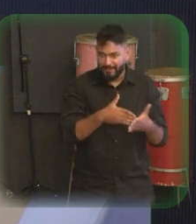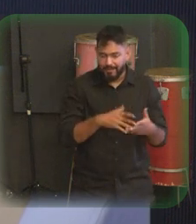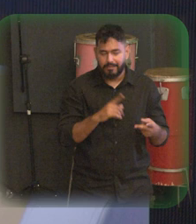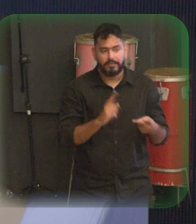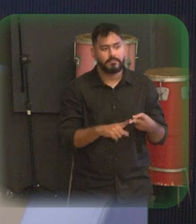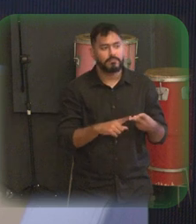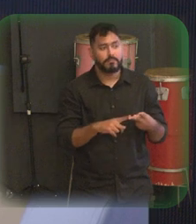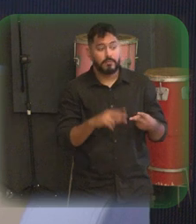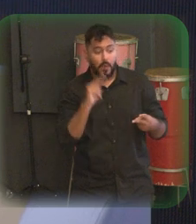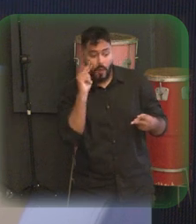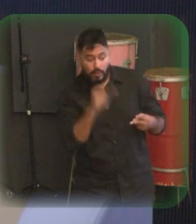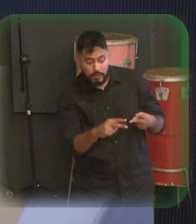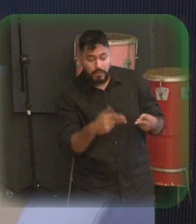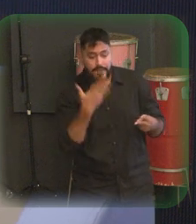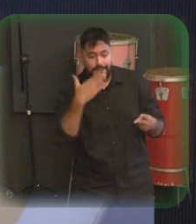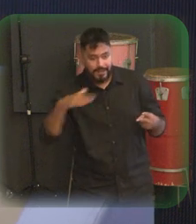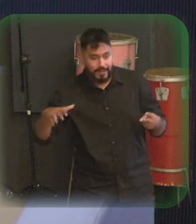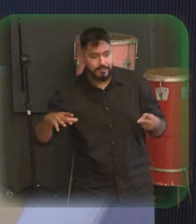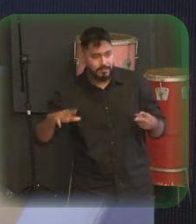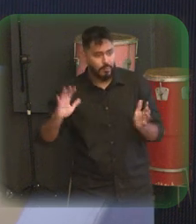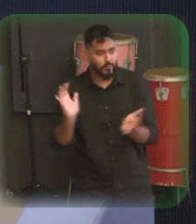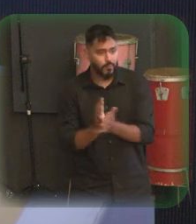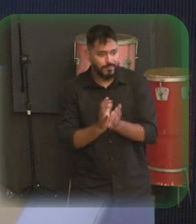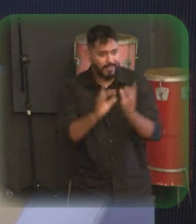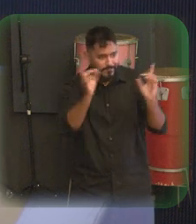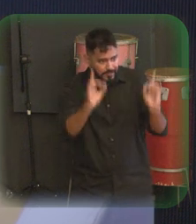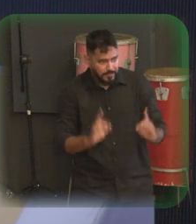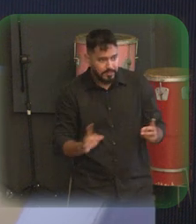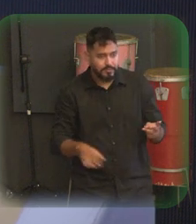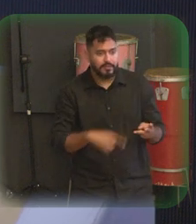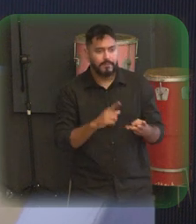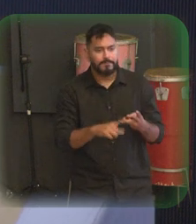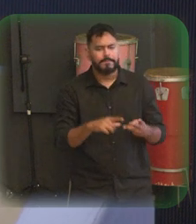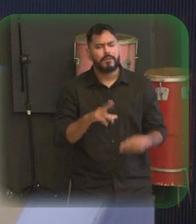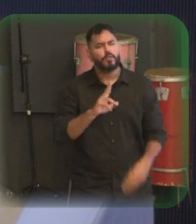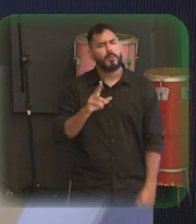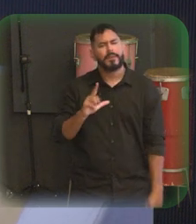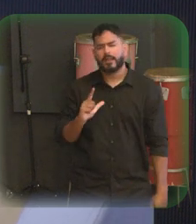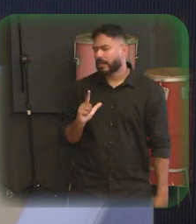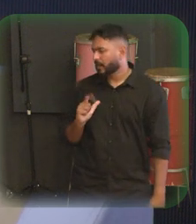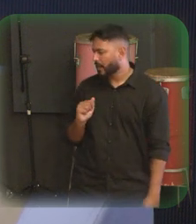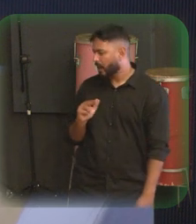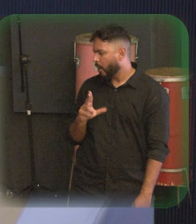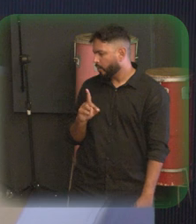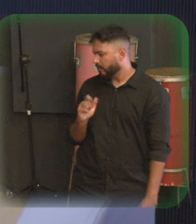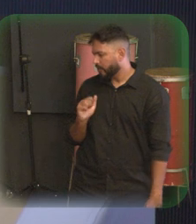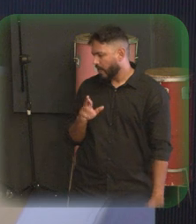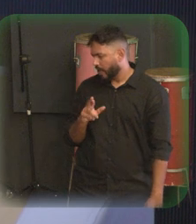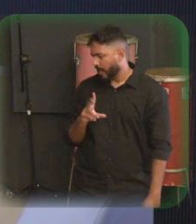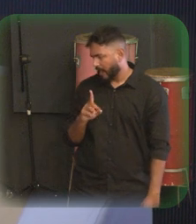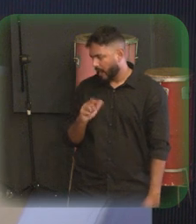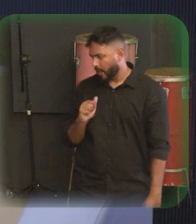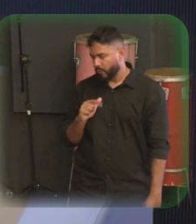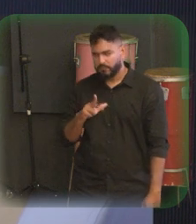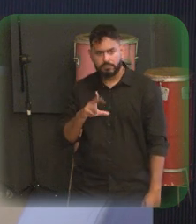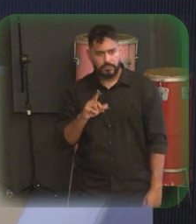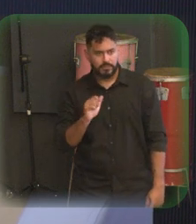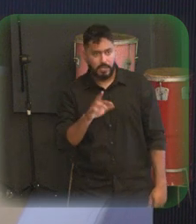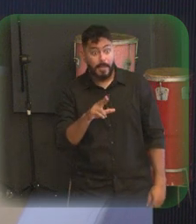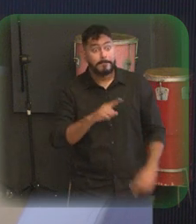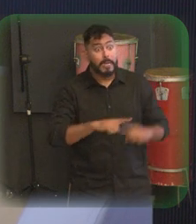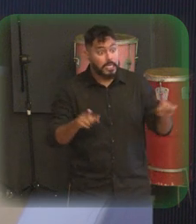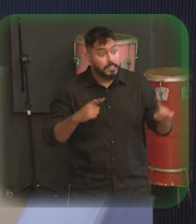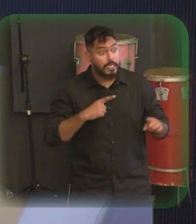para as crianças com deficiência, laudando elas, esse nome laudar é um negócio esquisito, né? Mas tem milhares de crianças